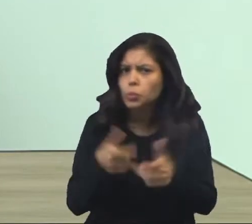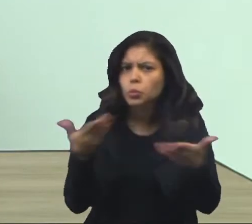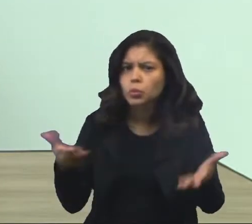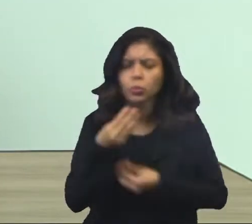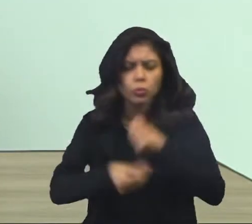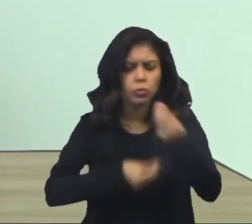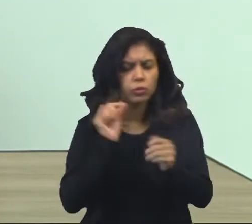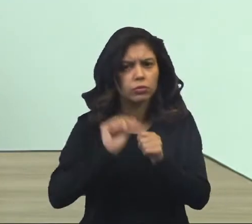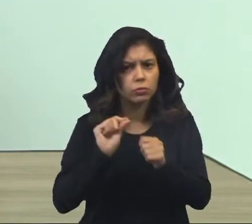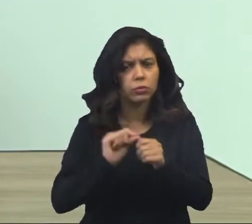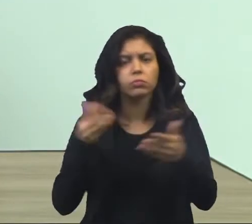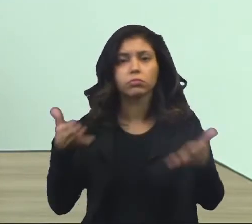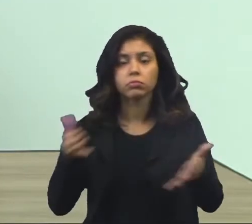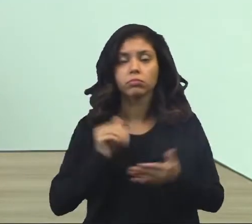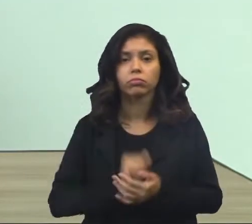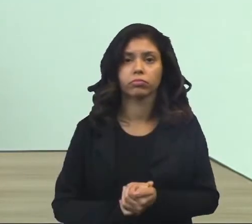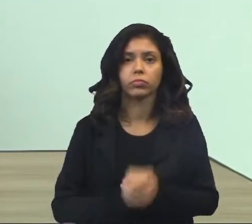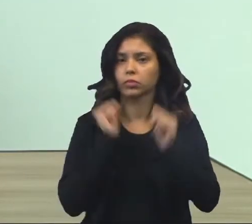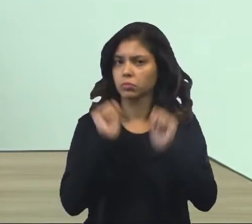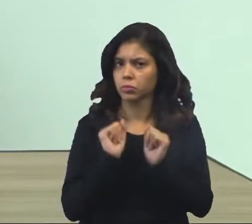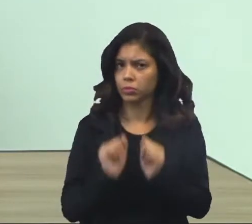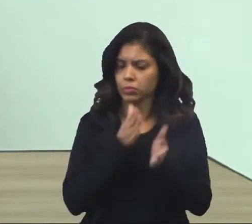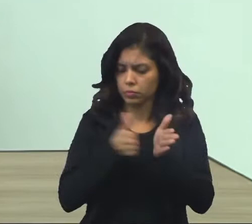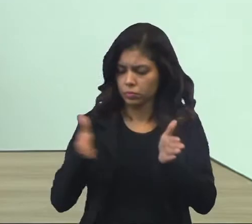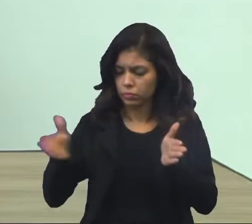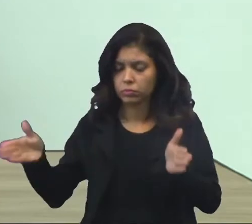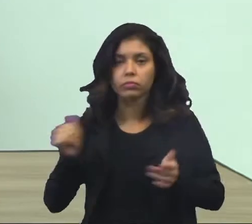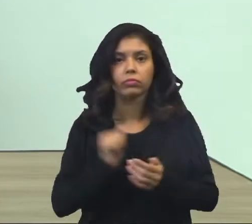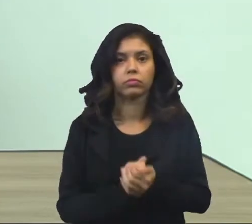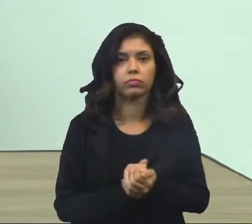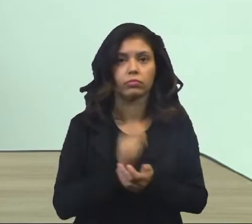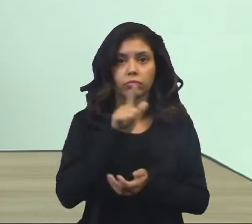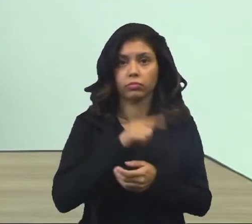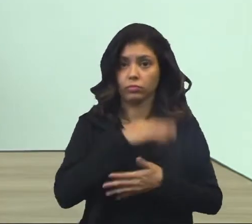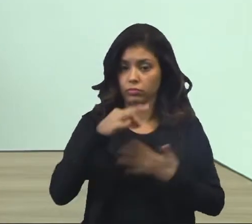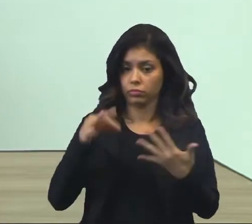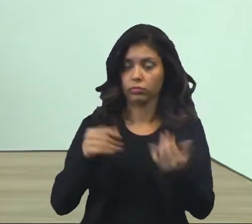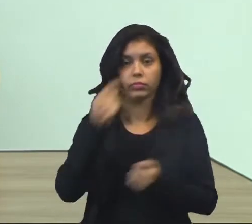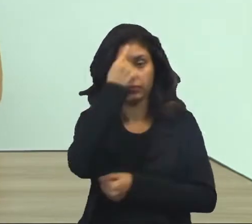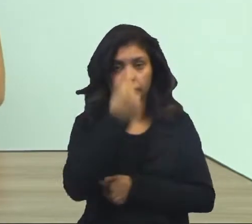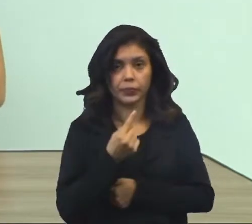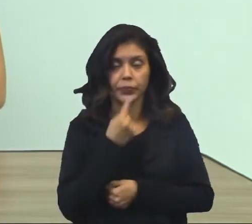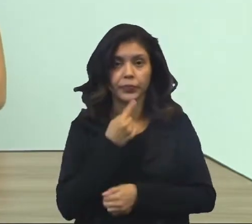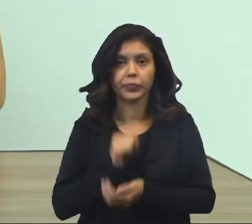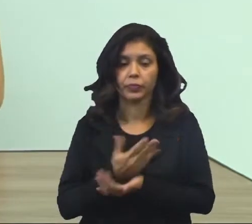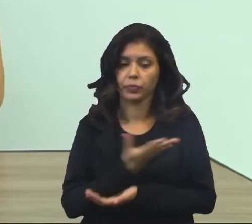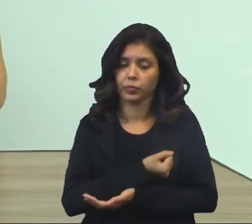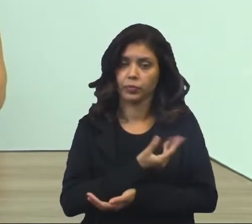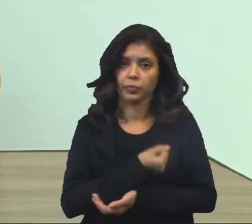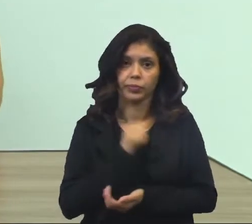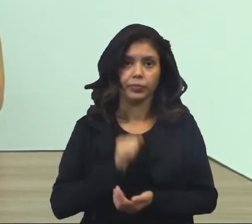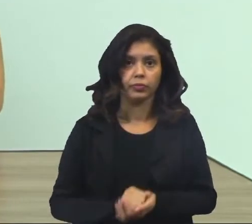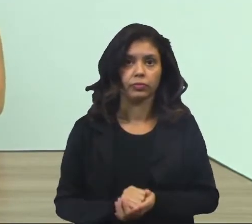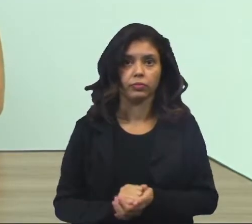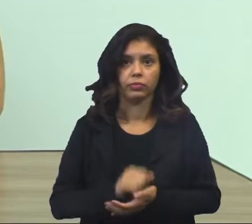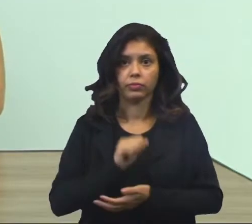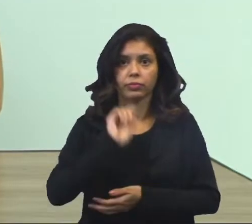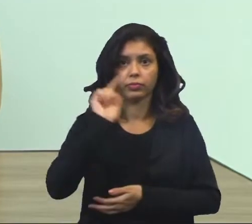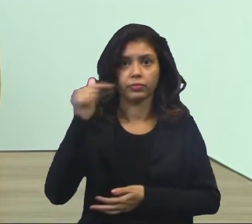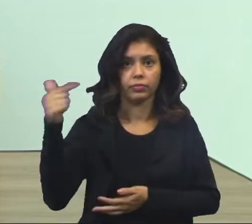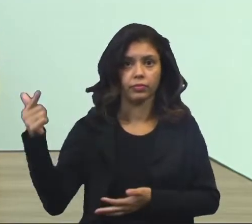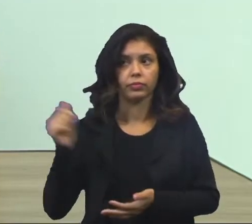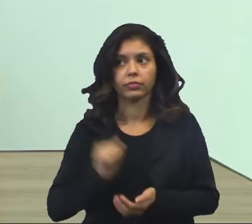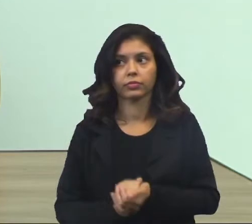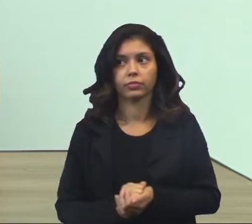eram formadas? Podemos fazer sequências de elementos, como figuras, números e etc, né?